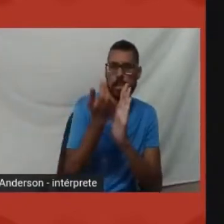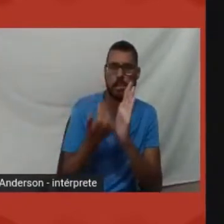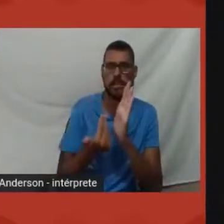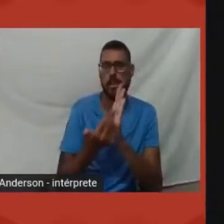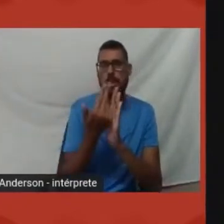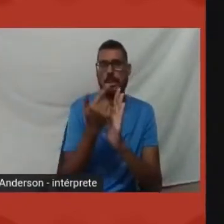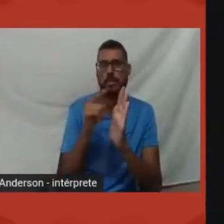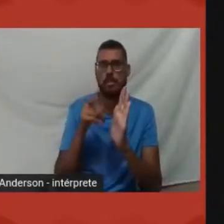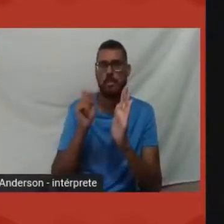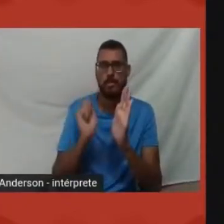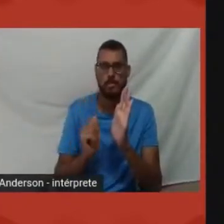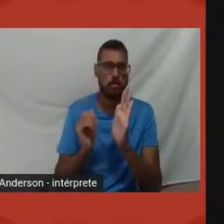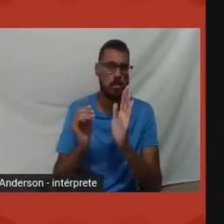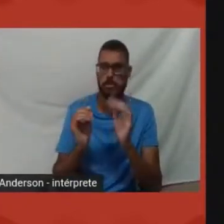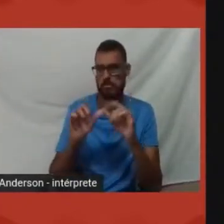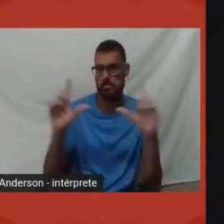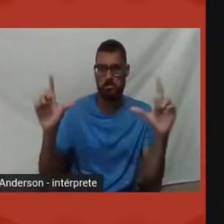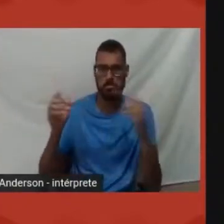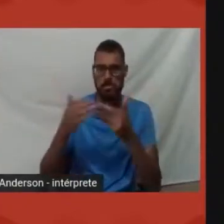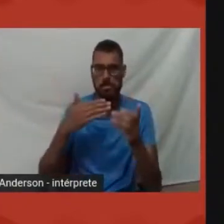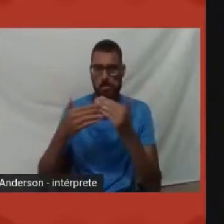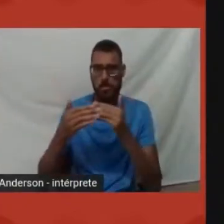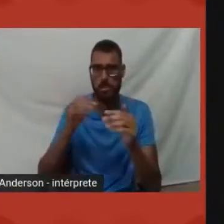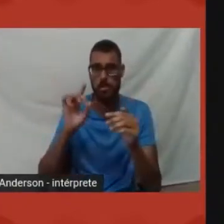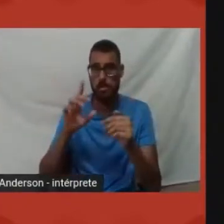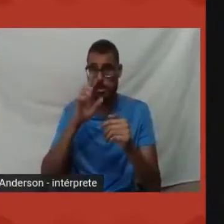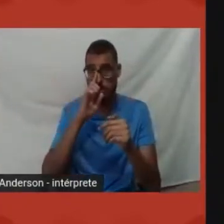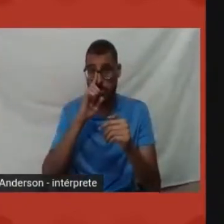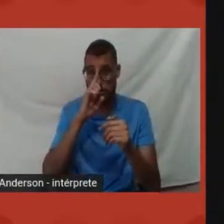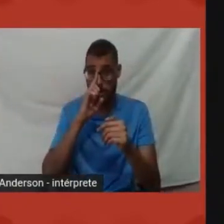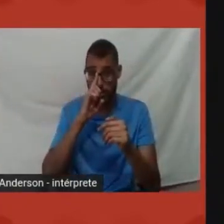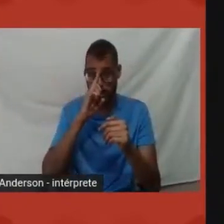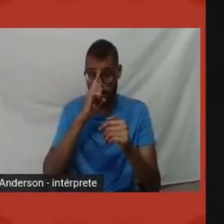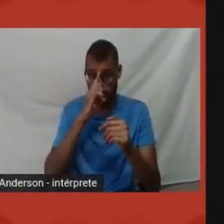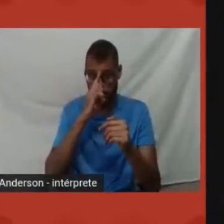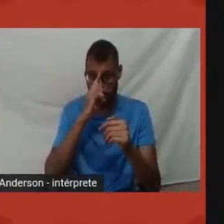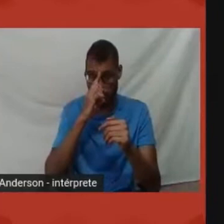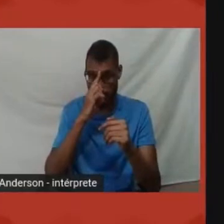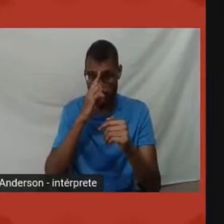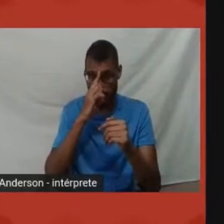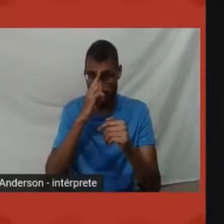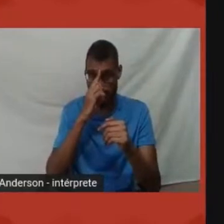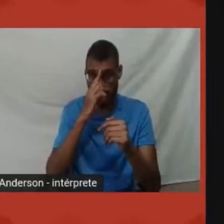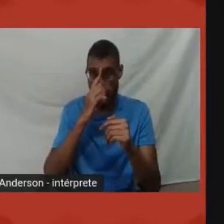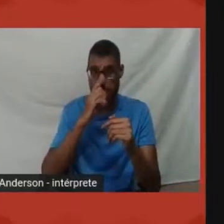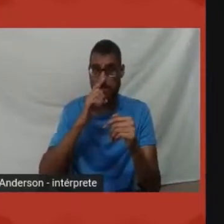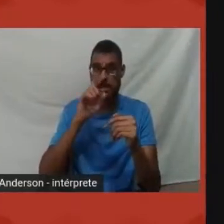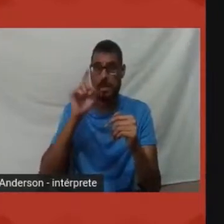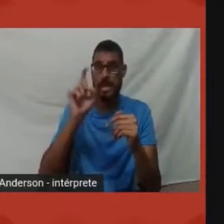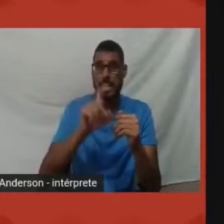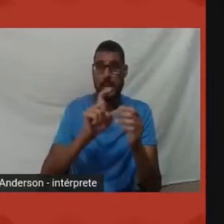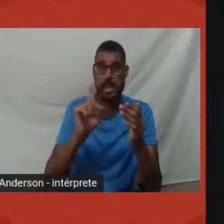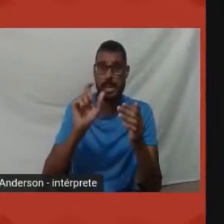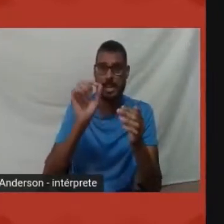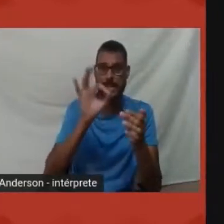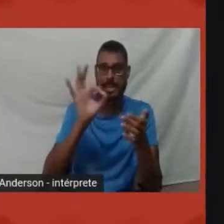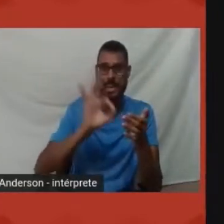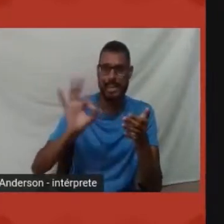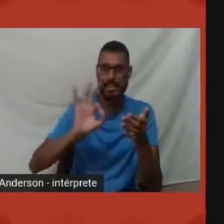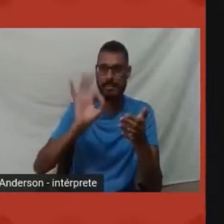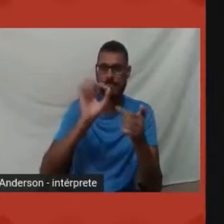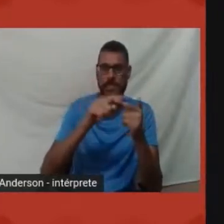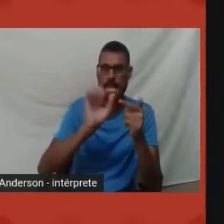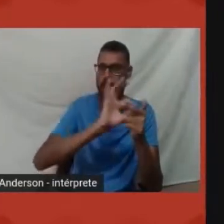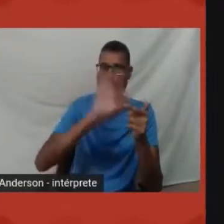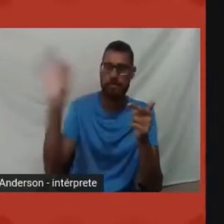colocar uma tela de fundo. Só tomem cuidado com a caneta, porque se vocês riscarem lá, vai ter que sair apagando depois, né? Tá? E ele